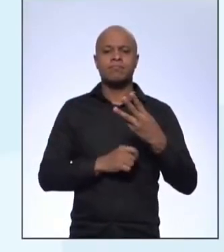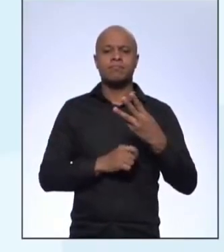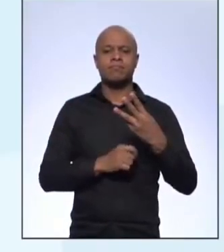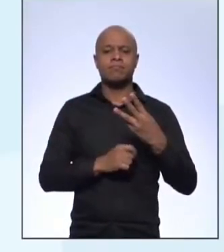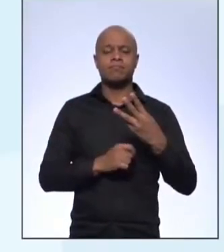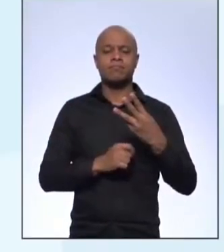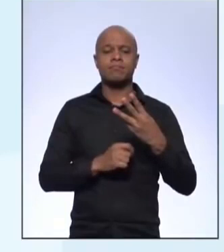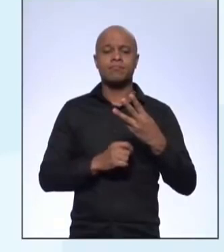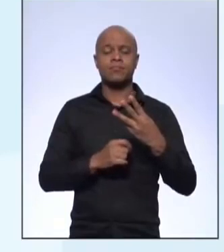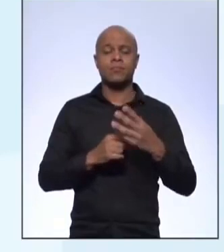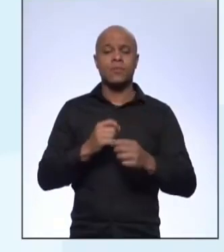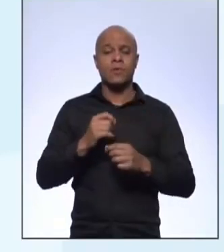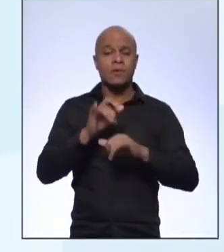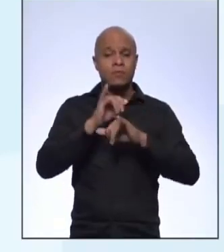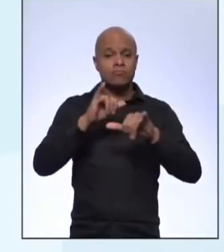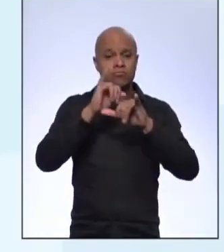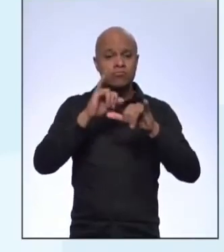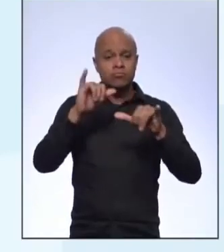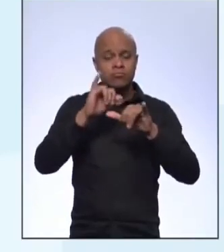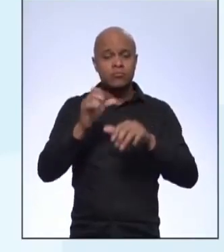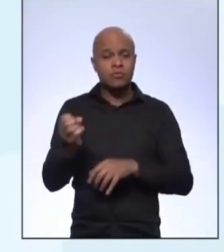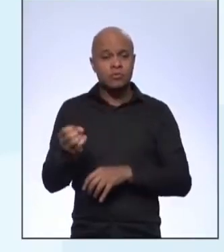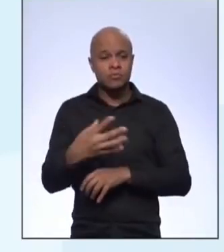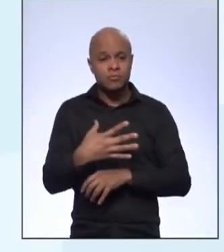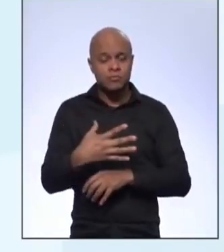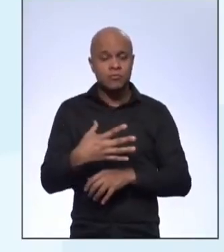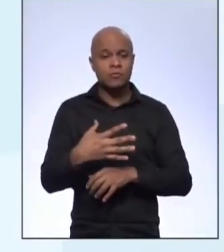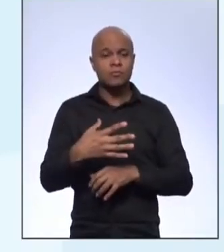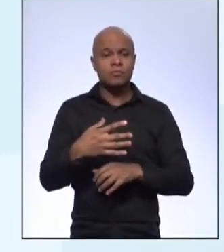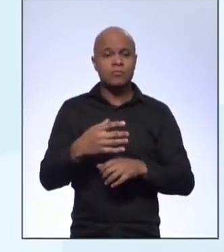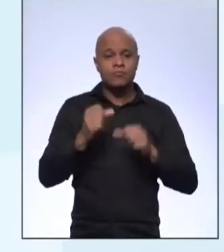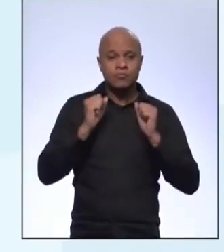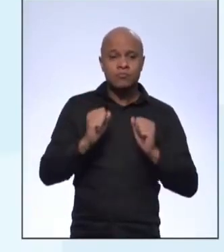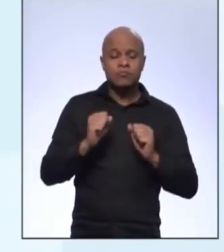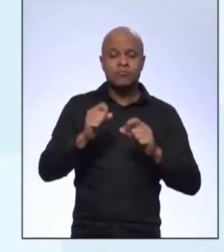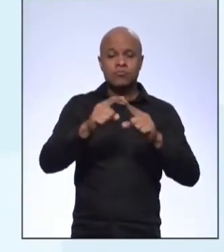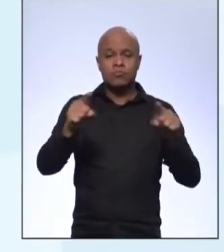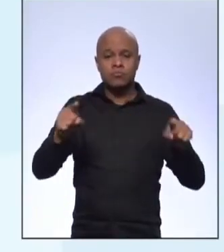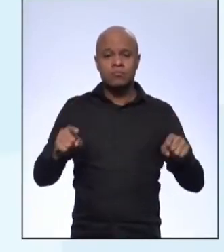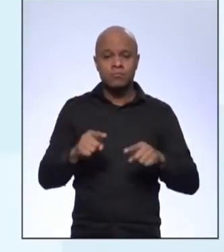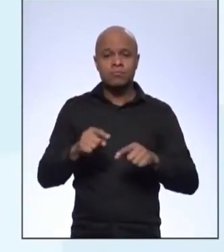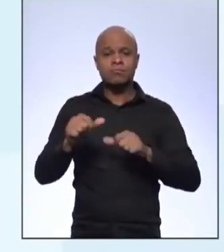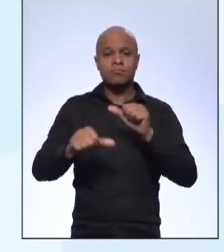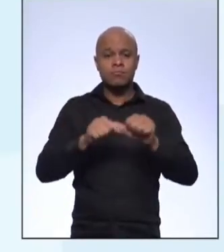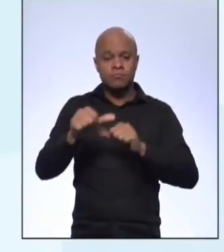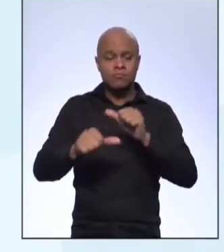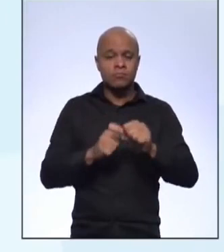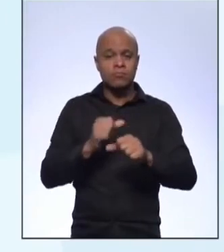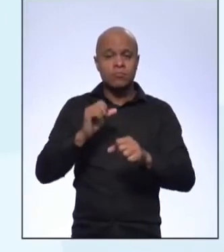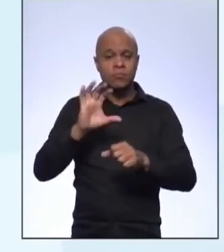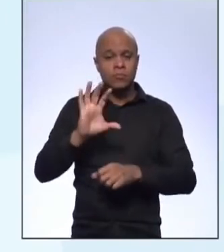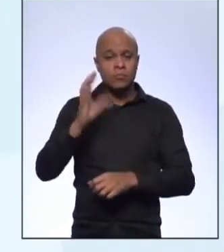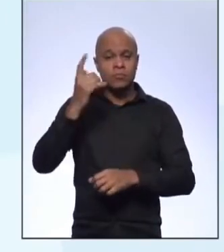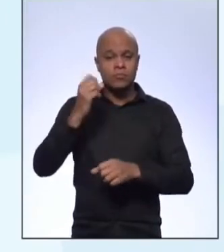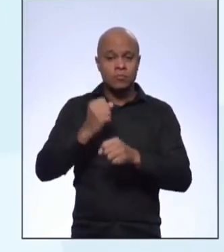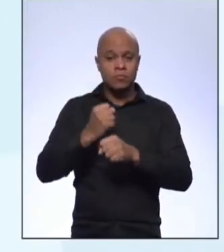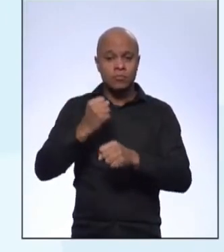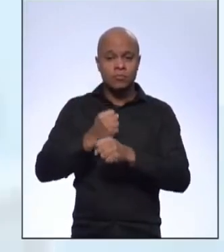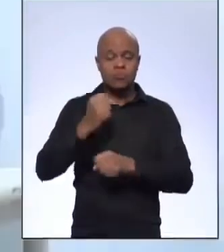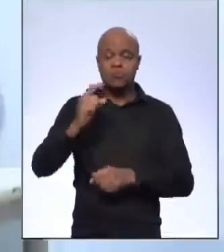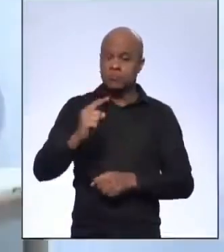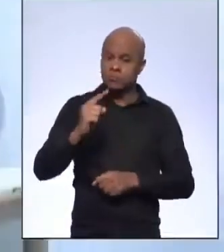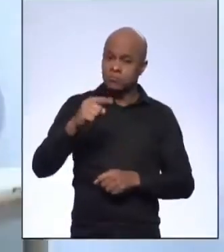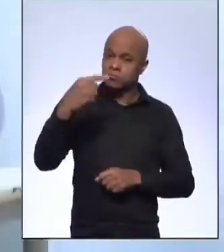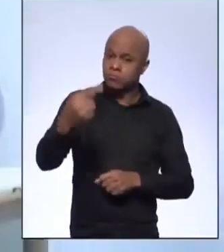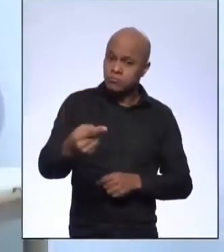mais recentes, é provável que essa transformação territorial ocorra nos próximos anos? Então, nós